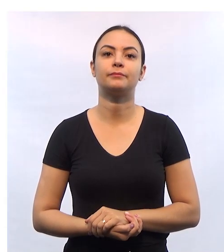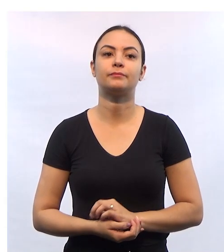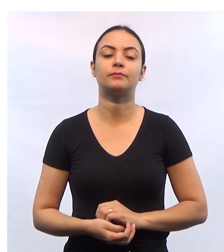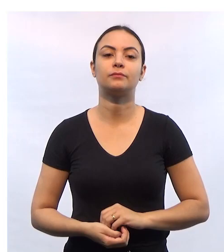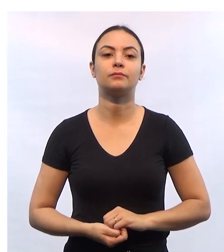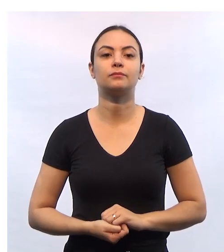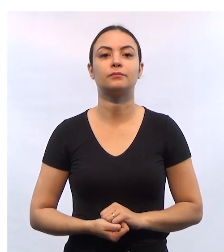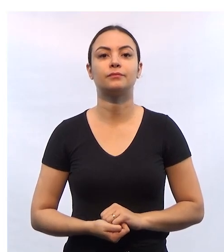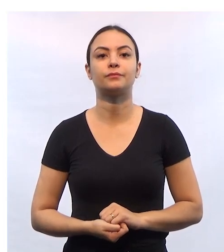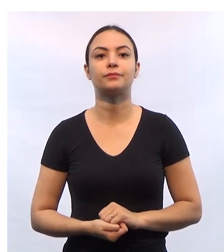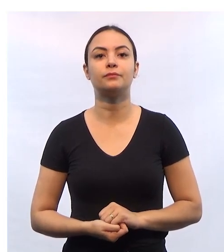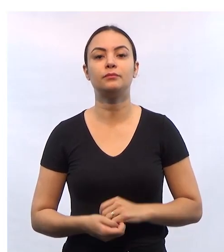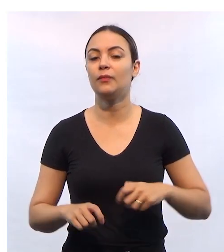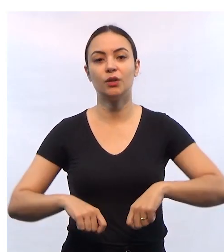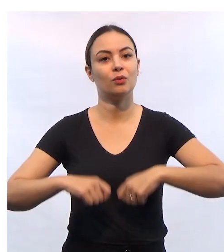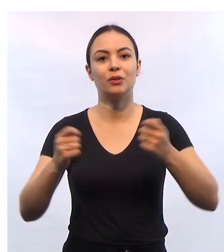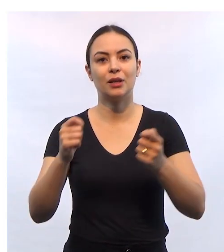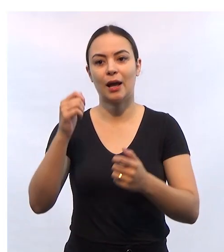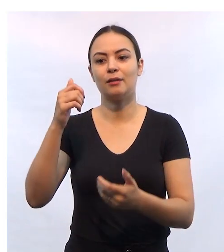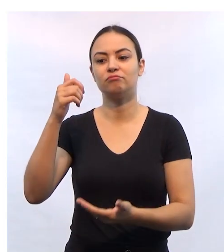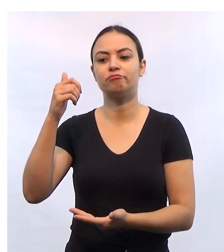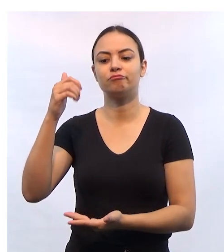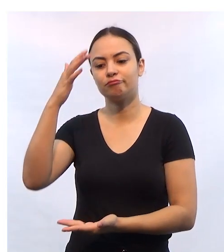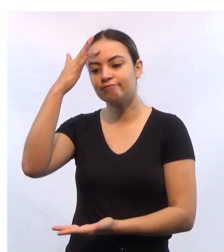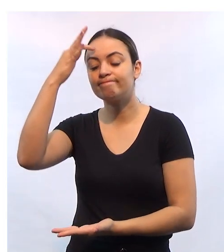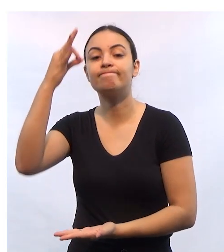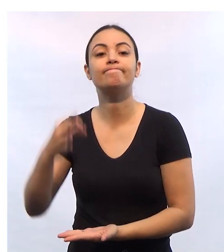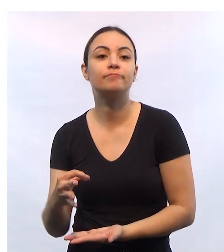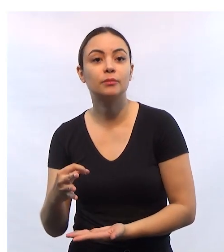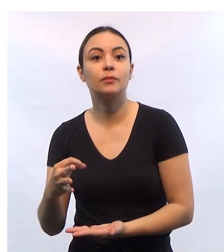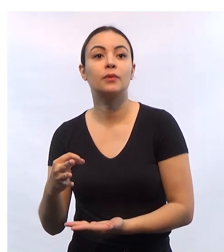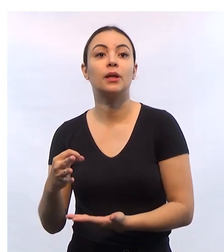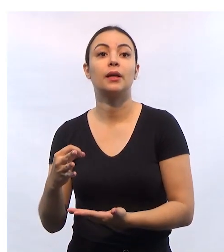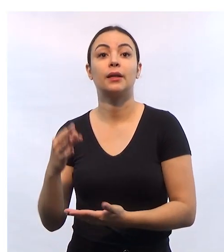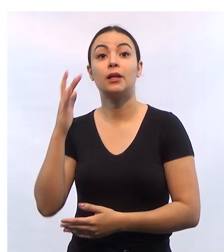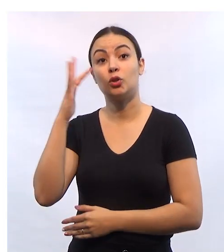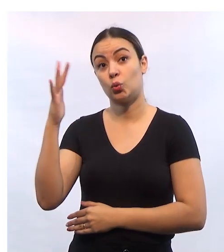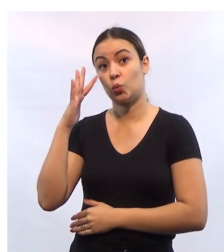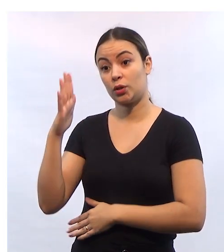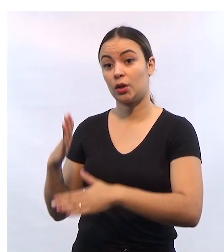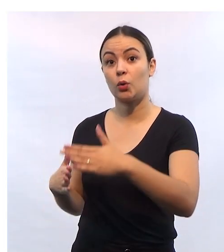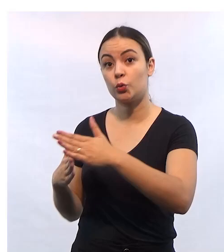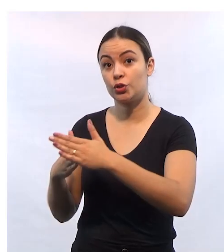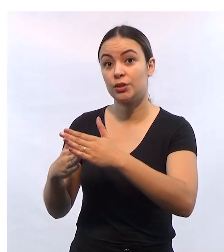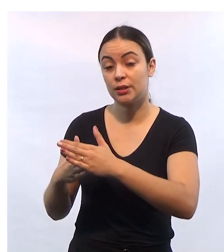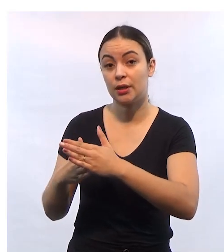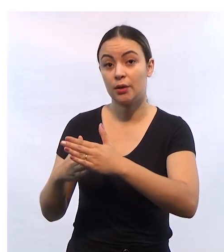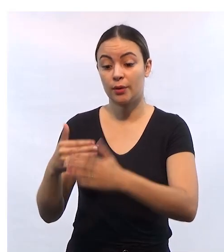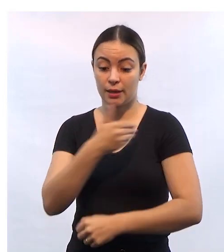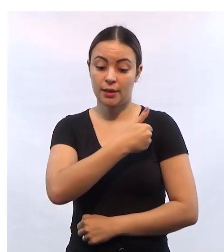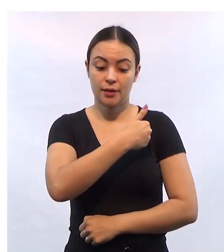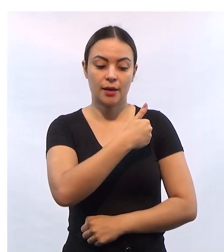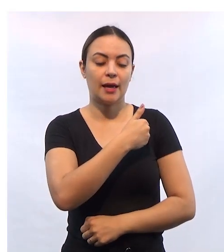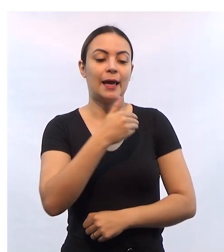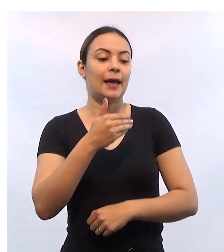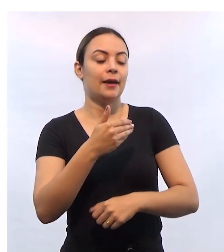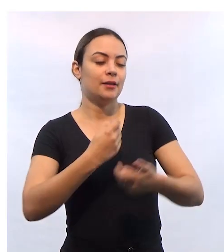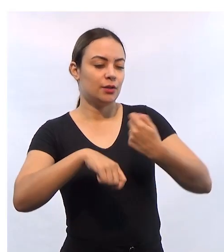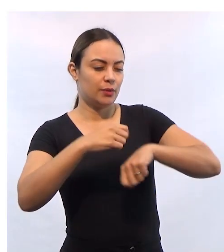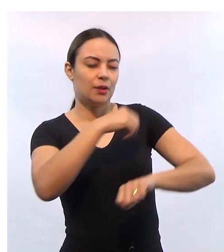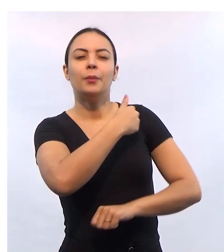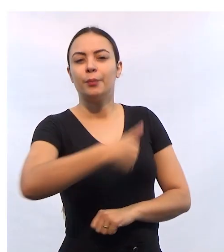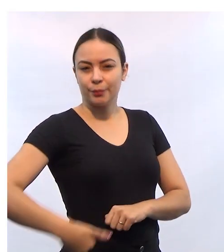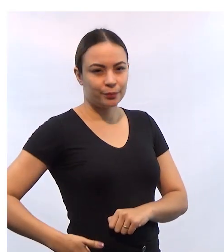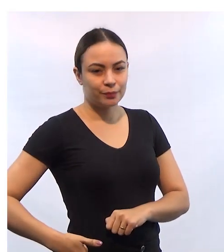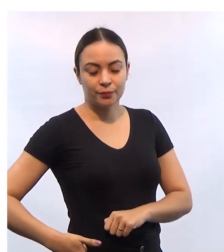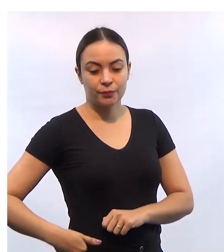podemos afirmar que esta teoria, a contingencial, ela se aplica à administração pública. Não podemos afirmar, uma vez que ela